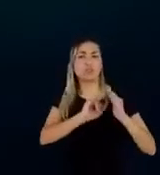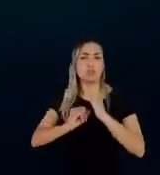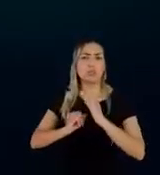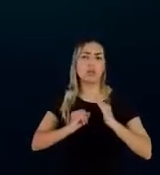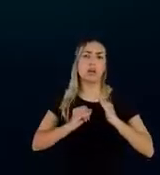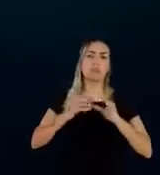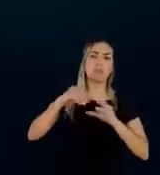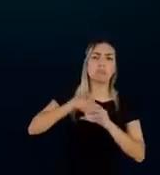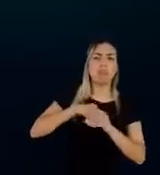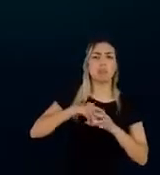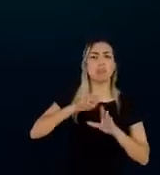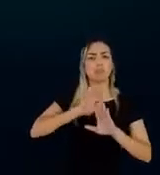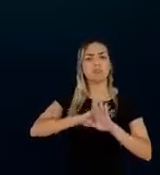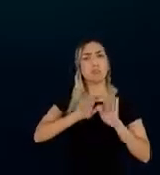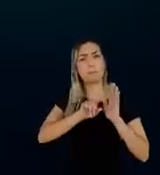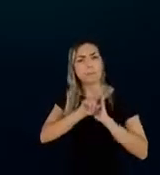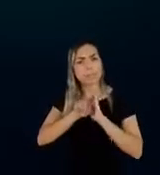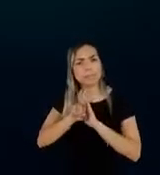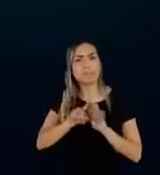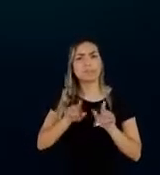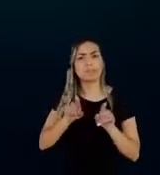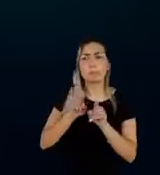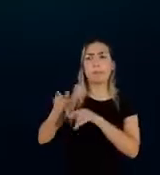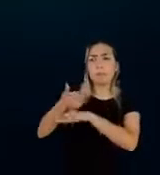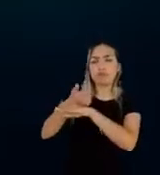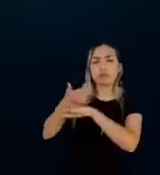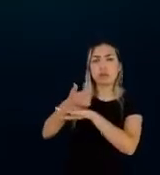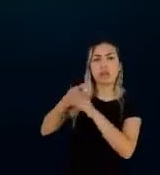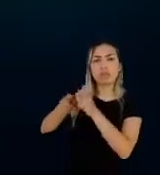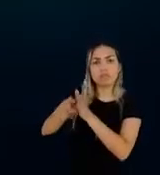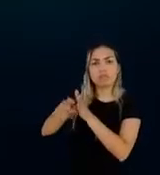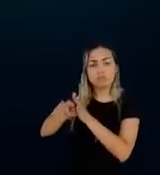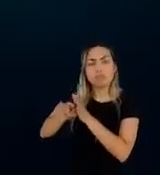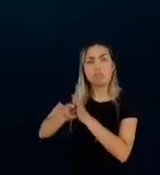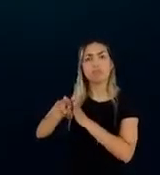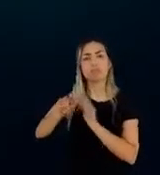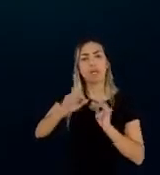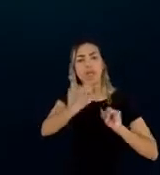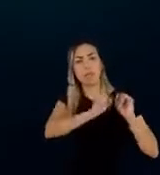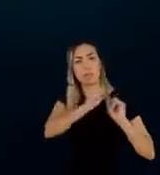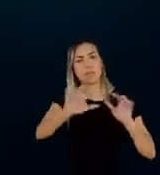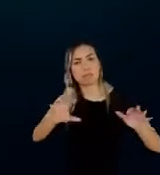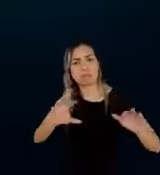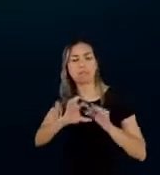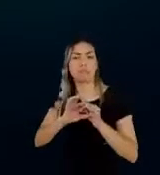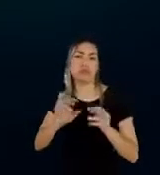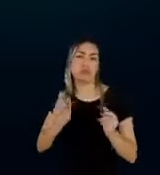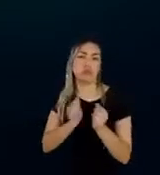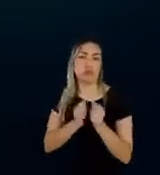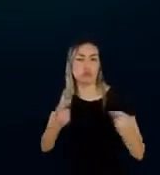pesquisa, com pesquisadores, com a academia e com a própria indústria. E então